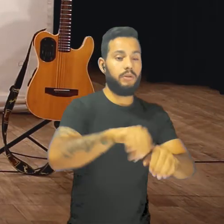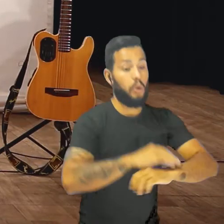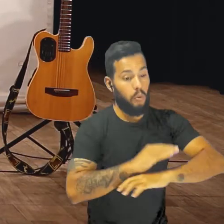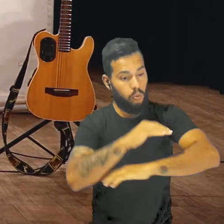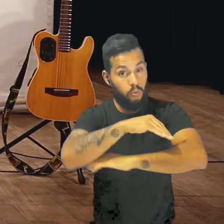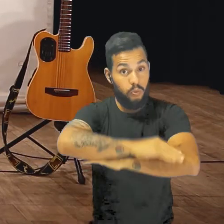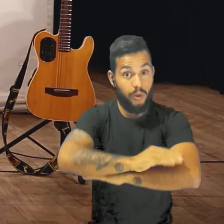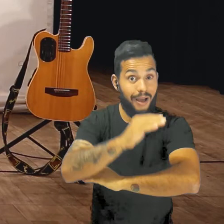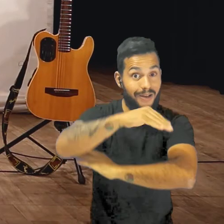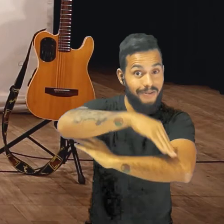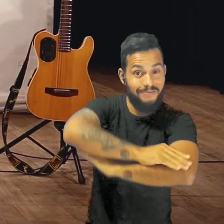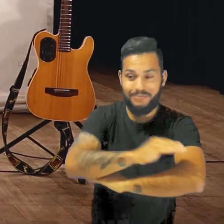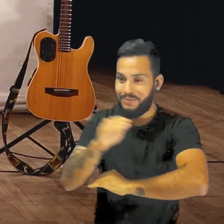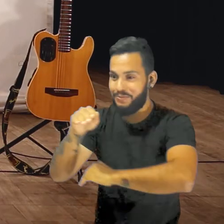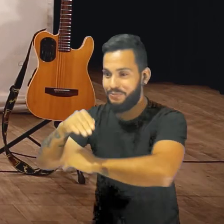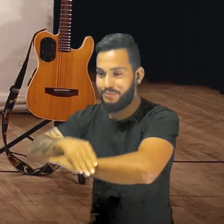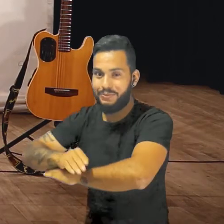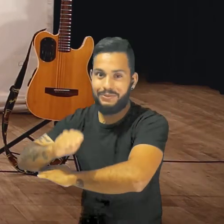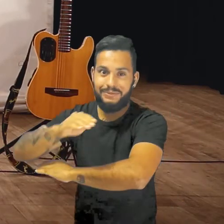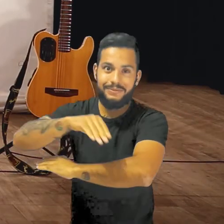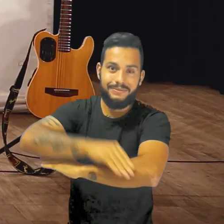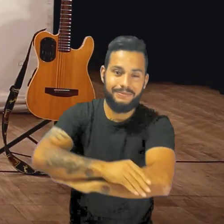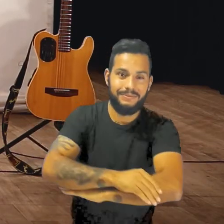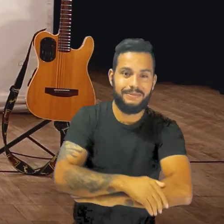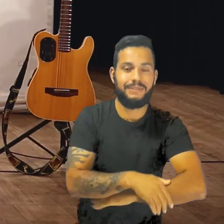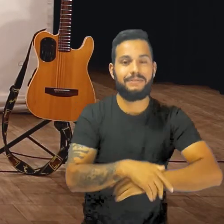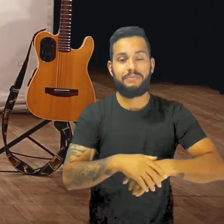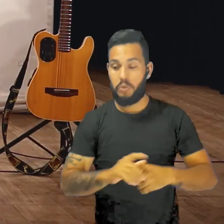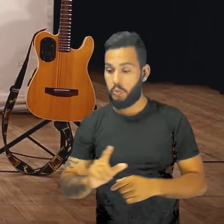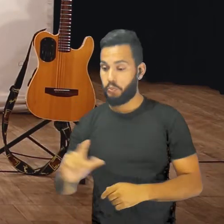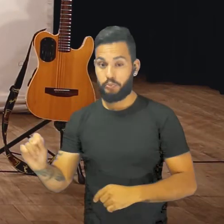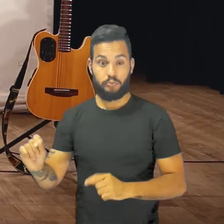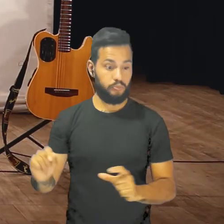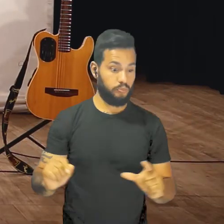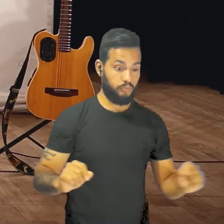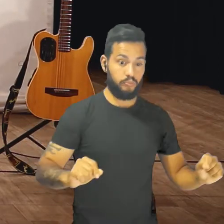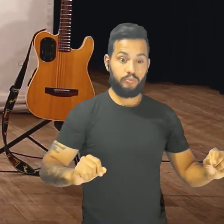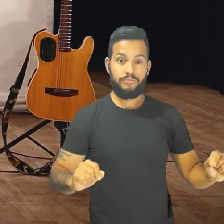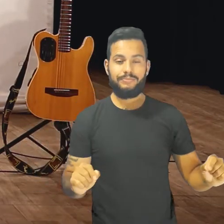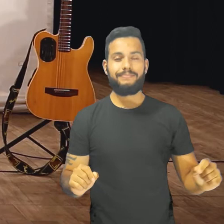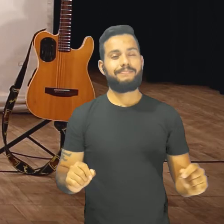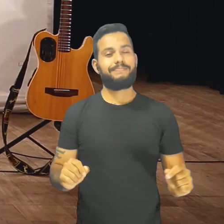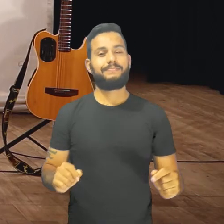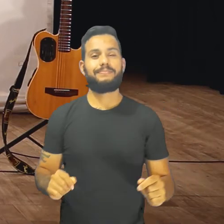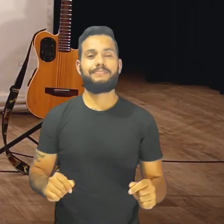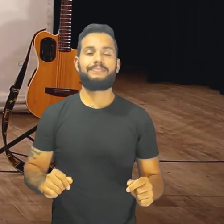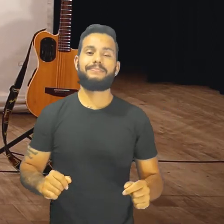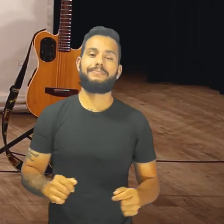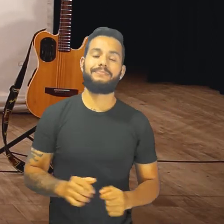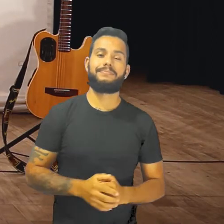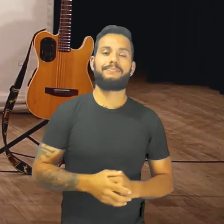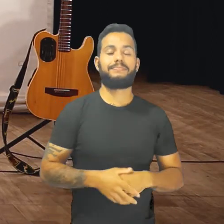pererecas. E o sapo cururu já fugiu da beira do rio, mesmo não estando frio.